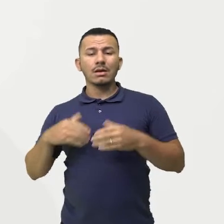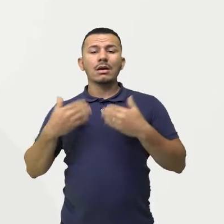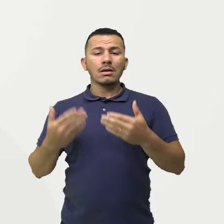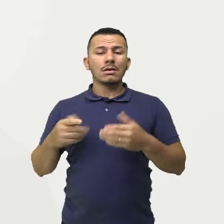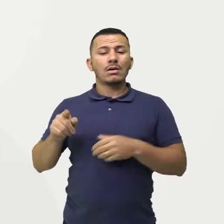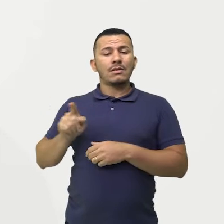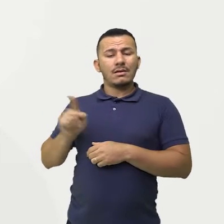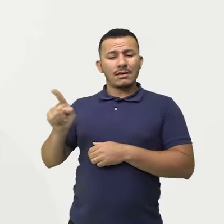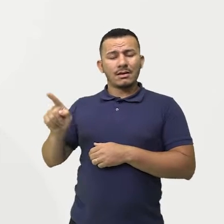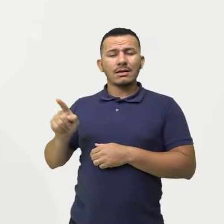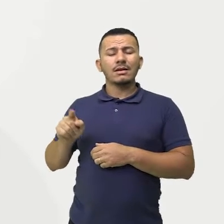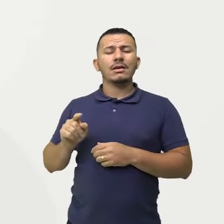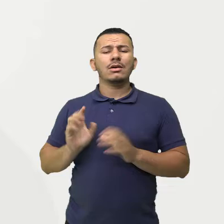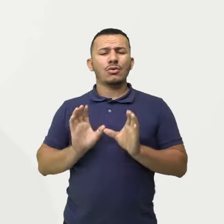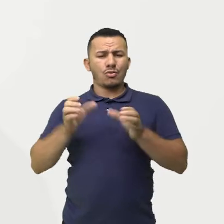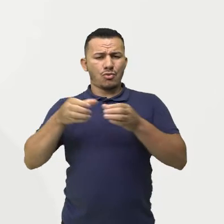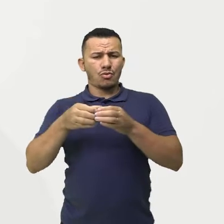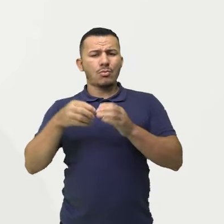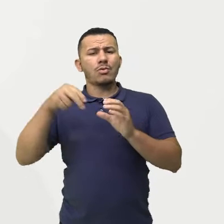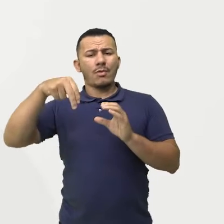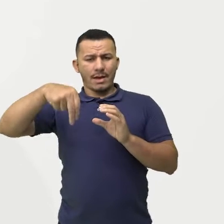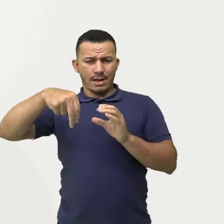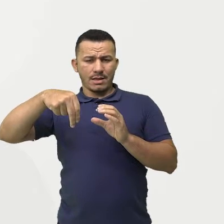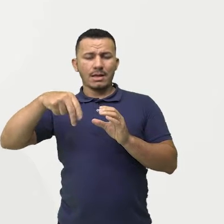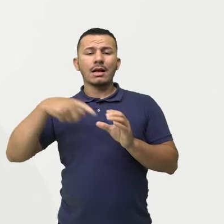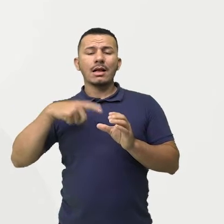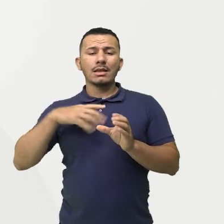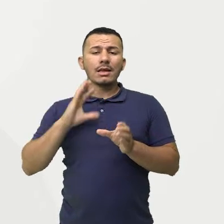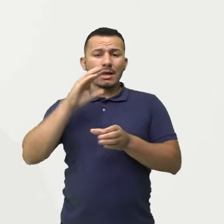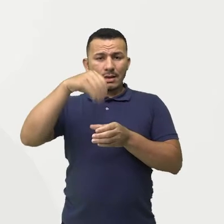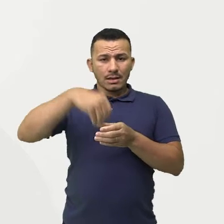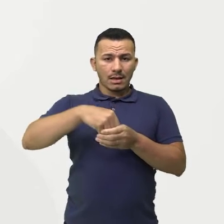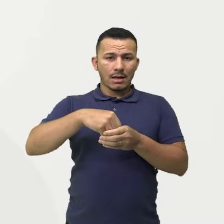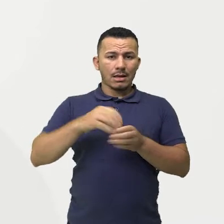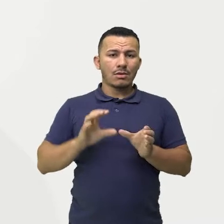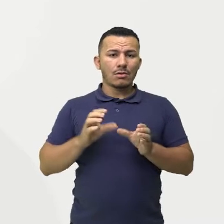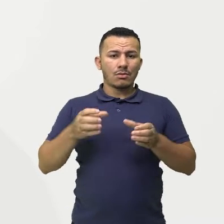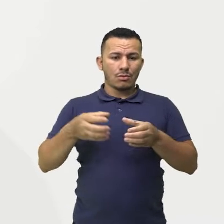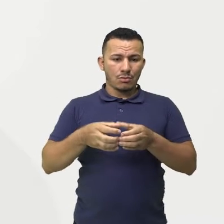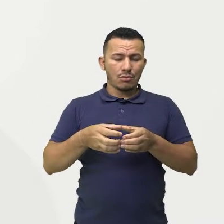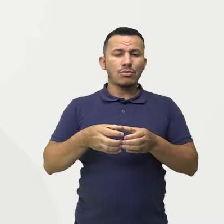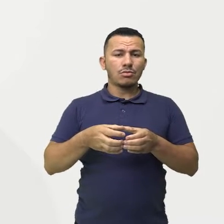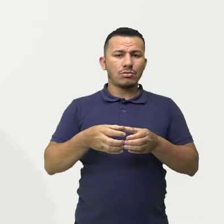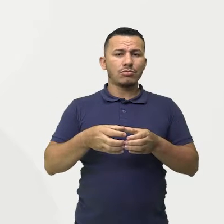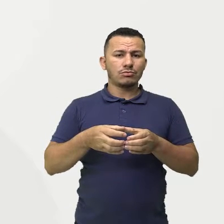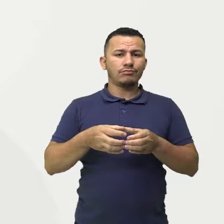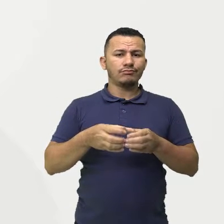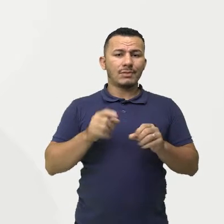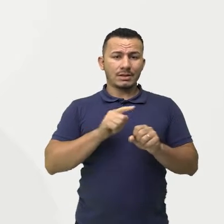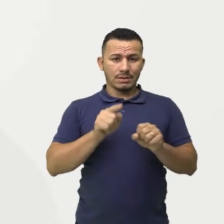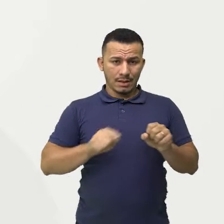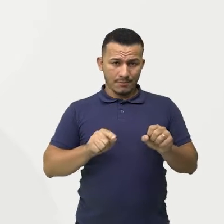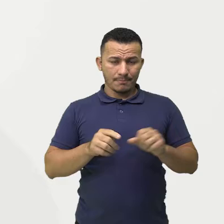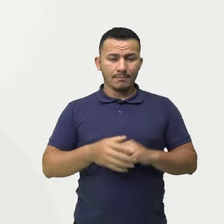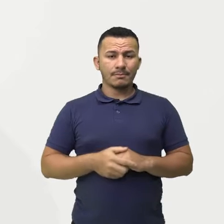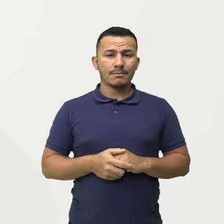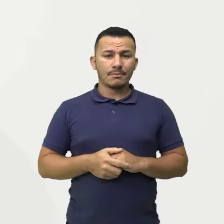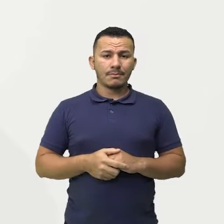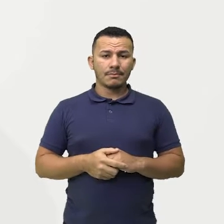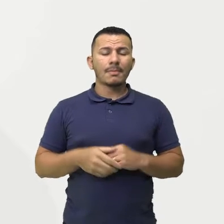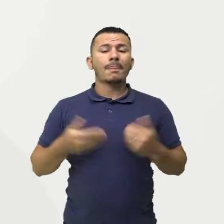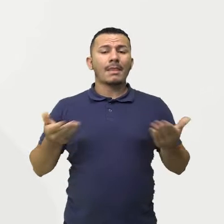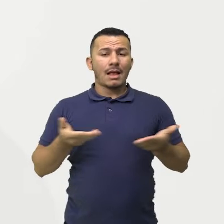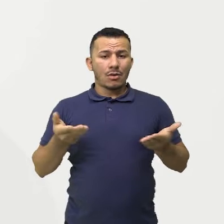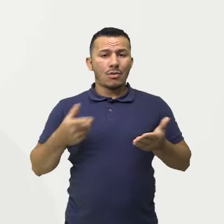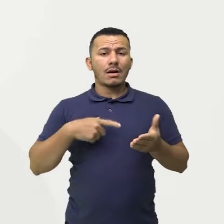naturais, ele está contido no conjunto dos números inteiros. Beleza? Ele agora passa